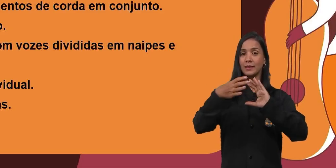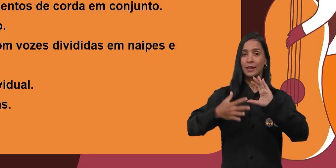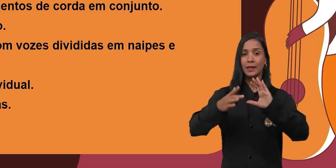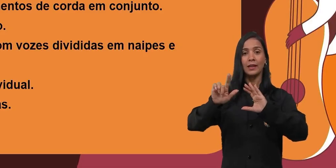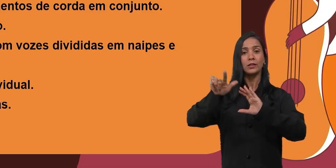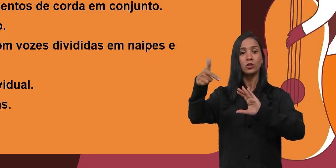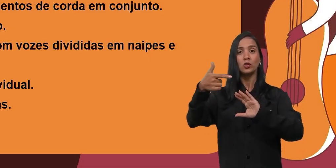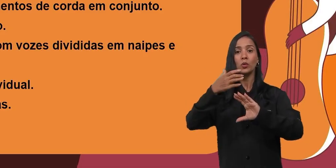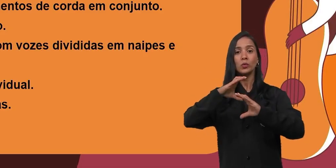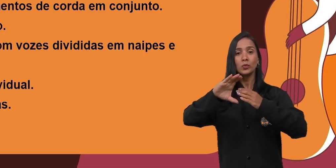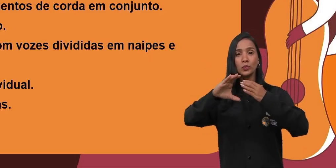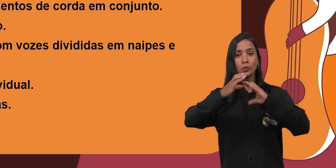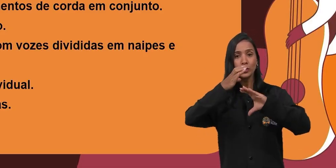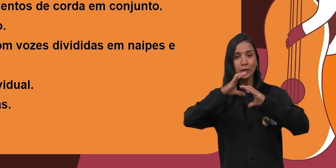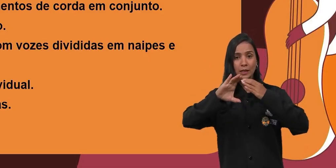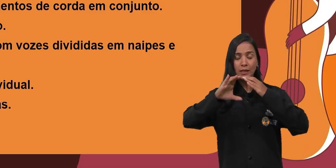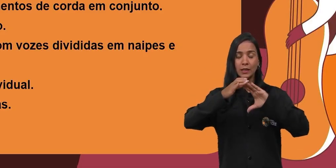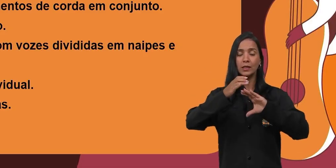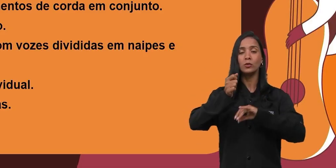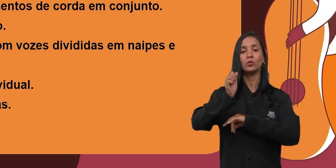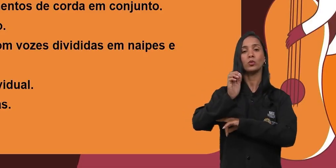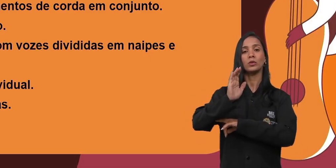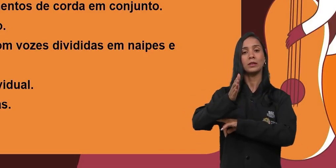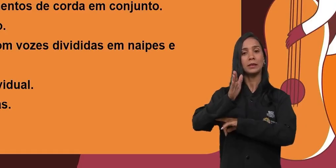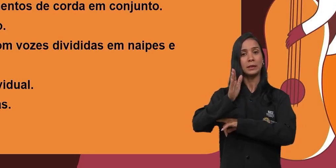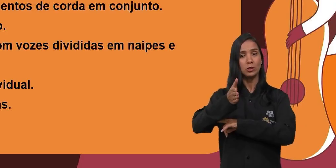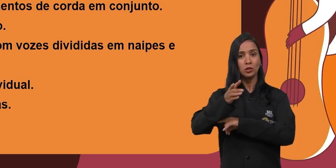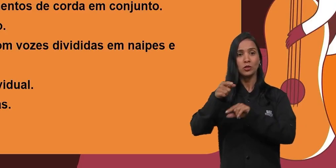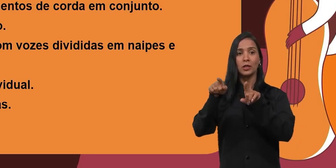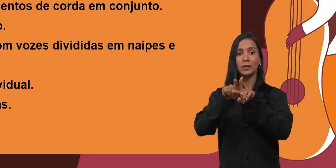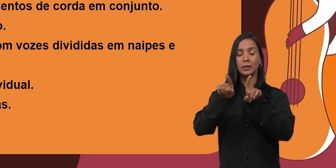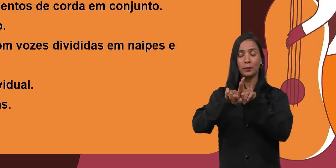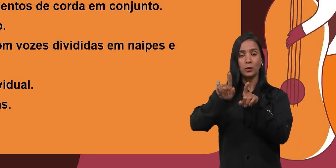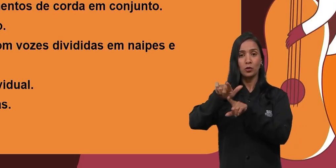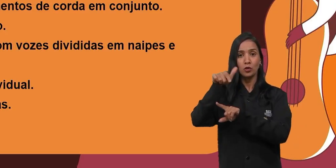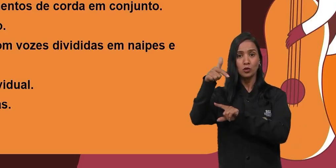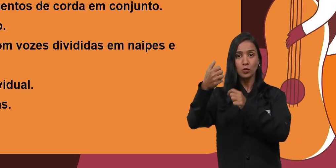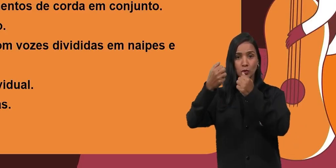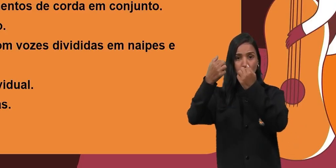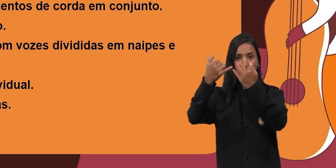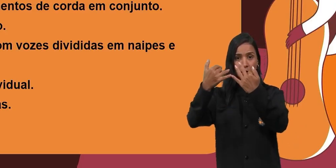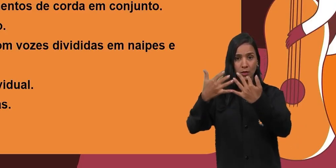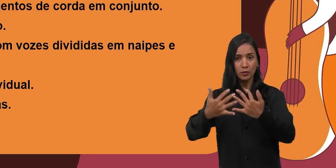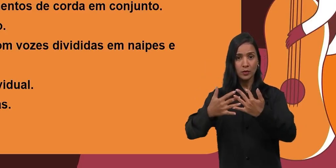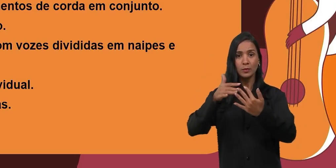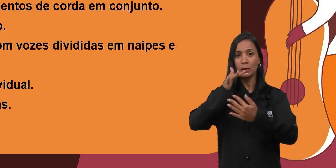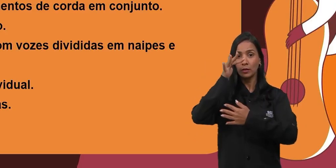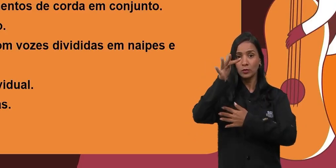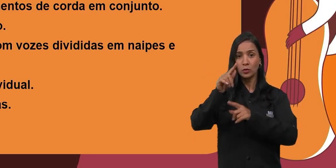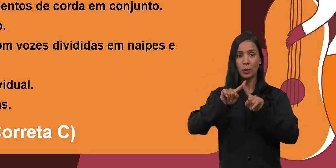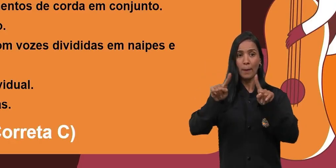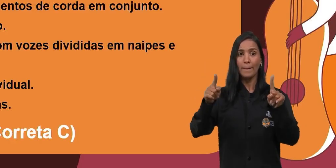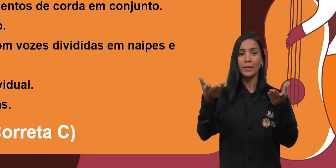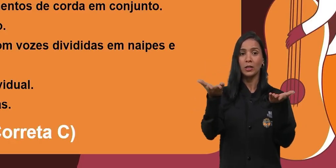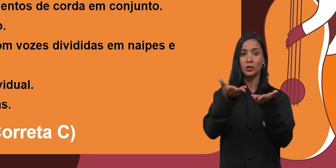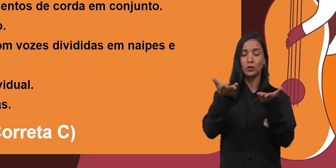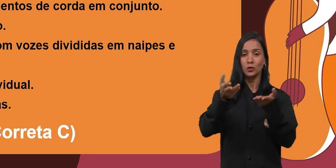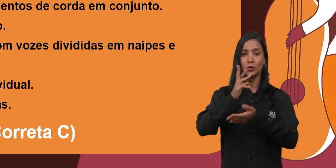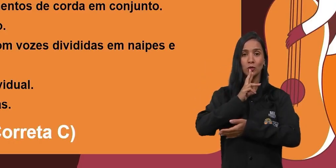próxima aula, inclusive. Mas a resposta correta para a nossa questão